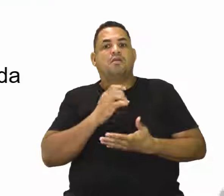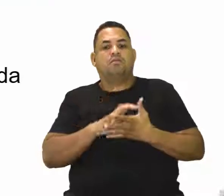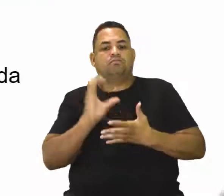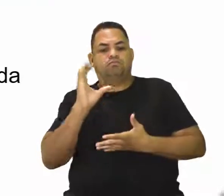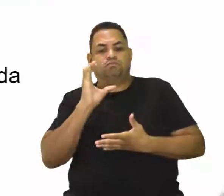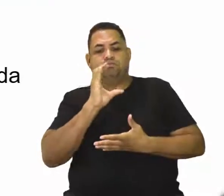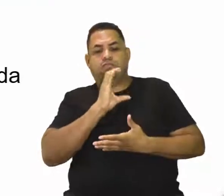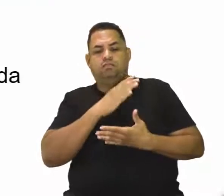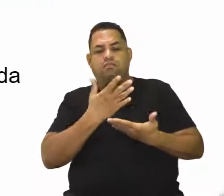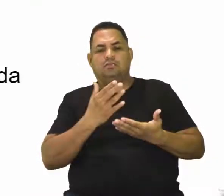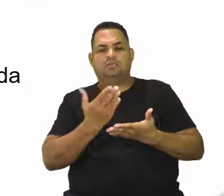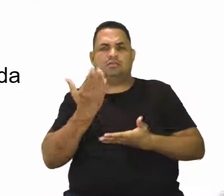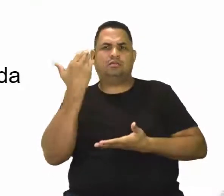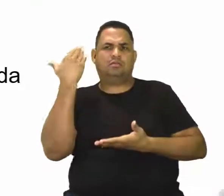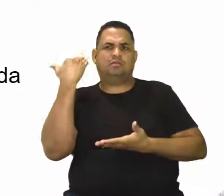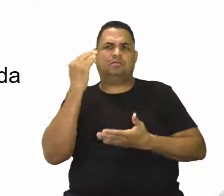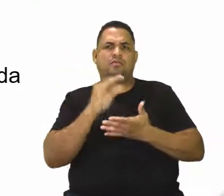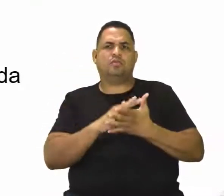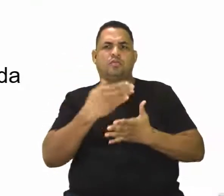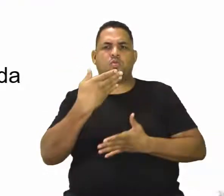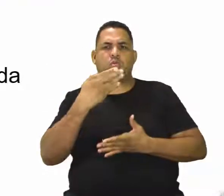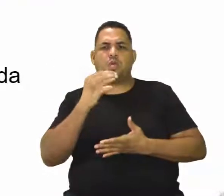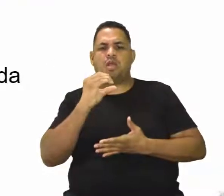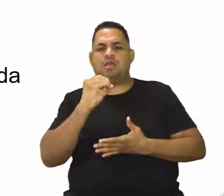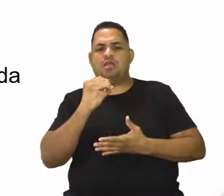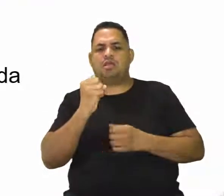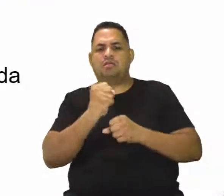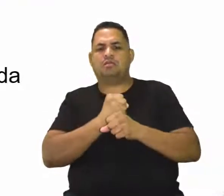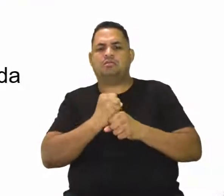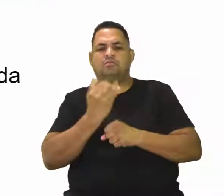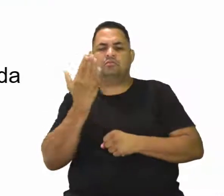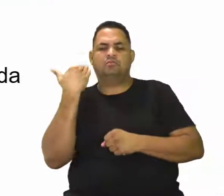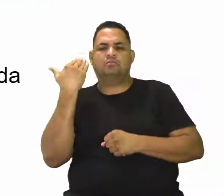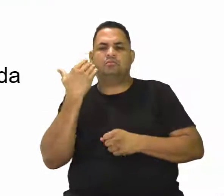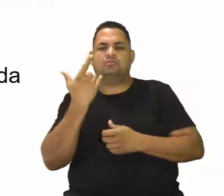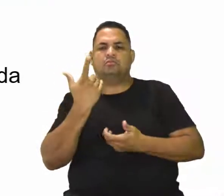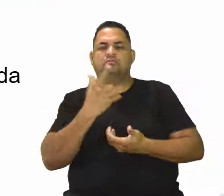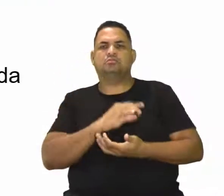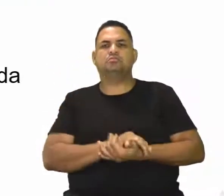nosso passado, há 40 anos atrás, você